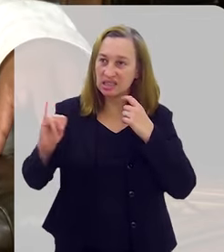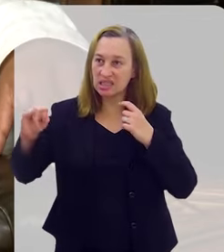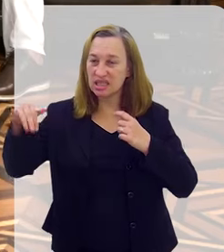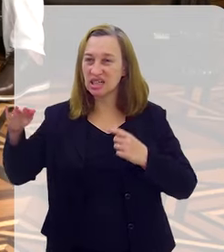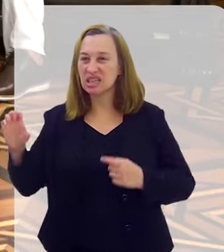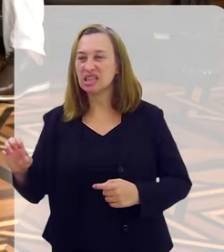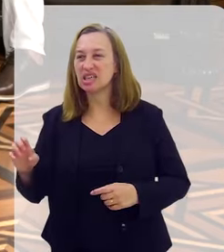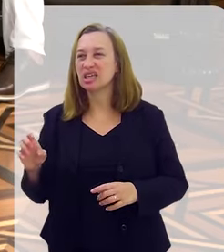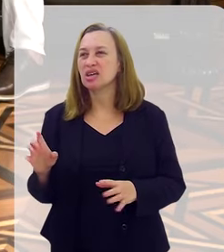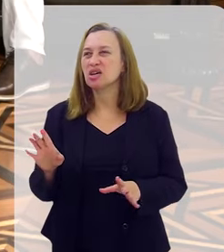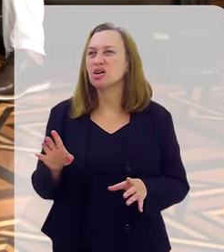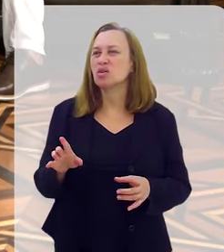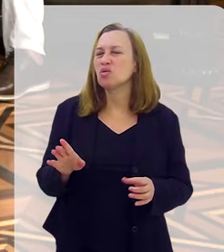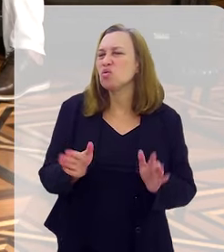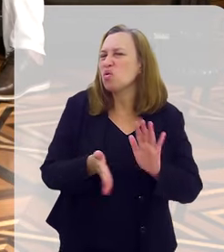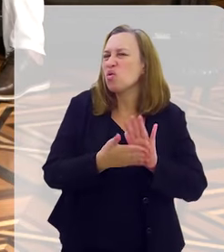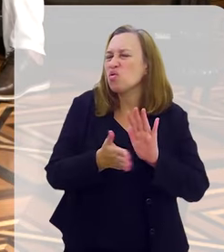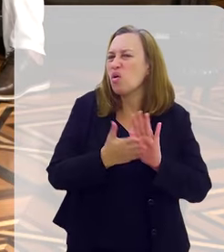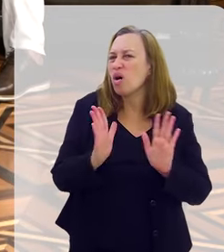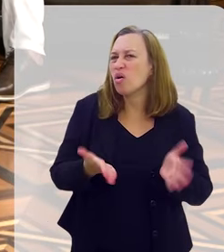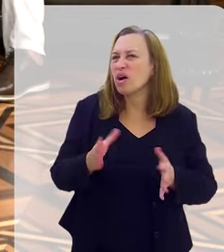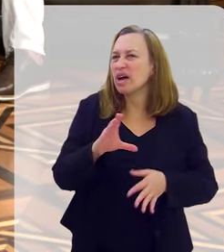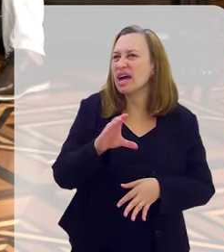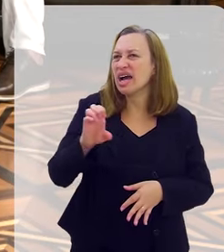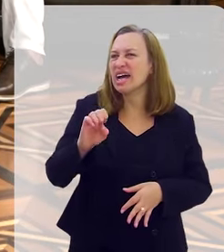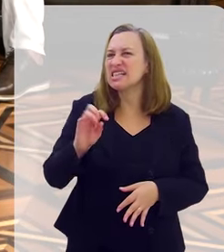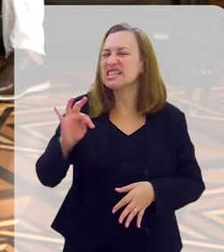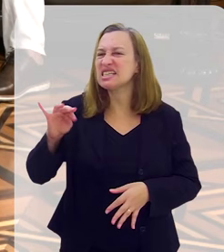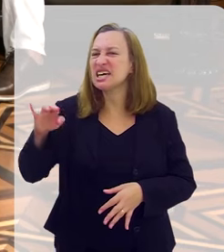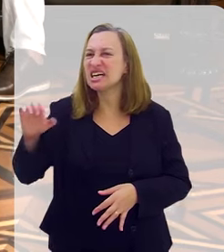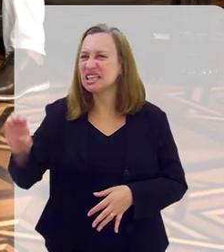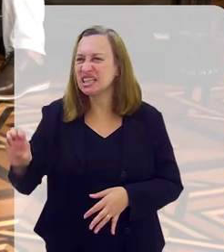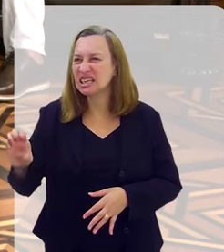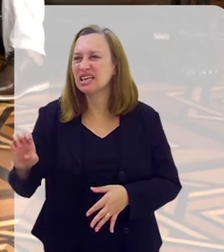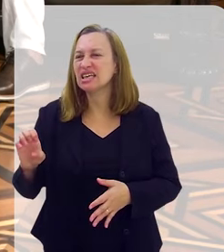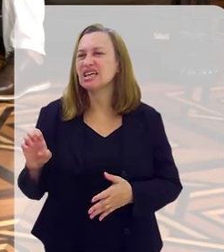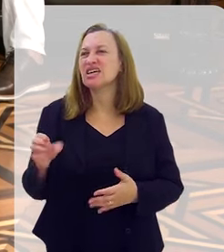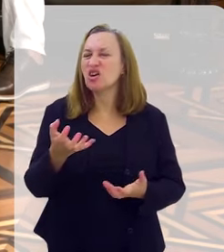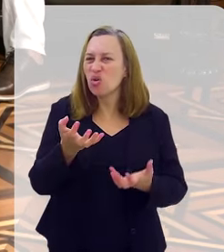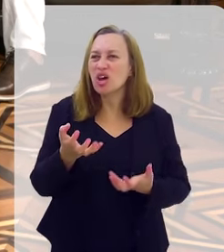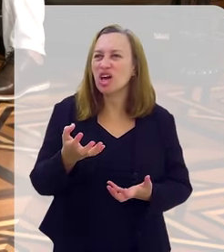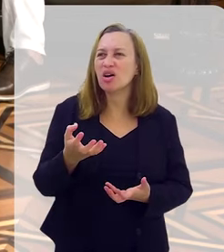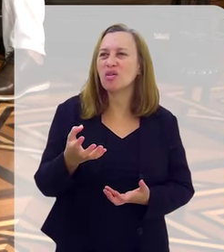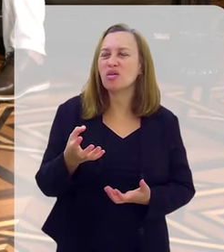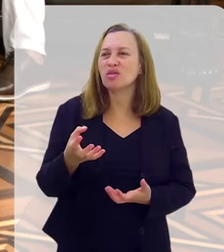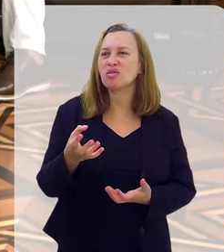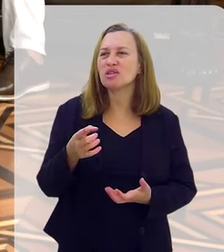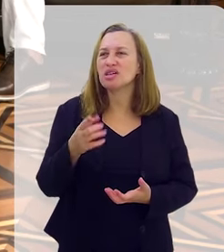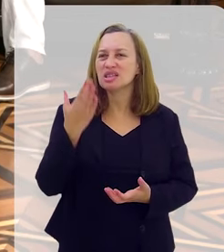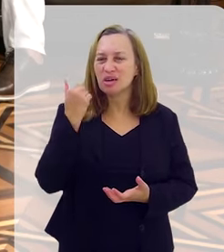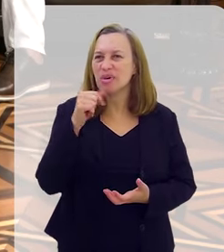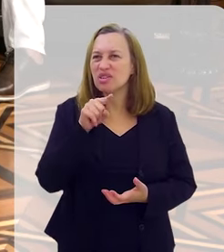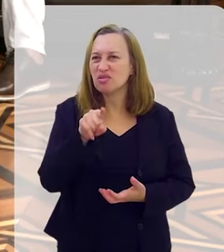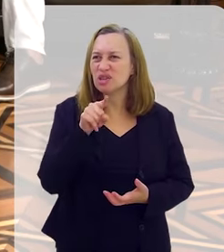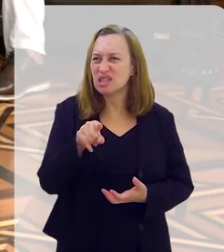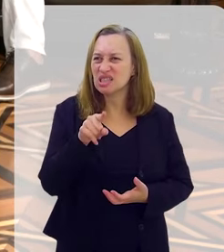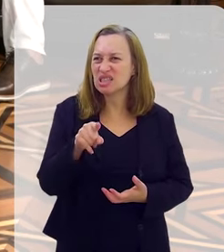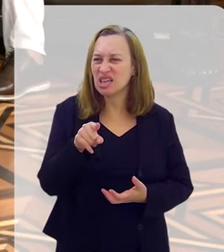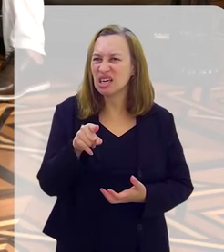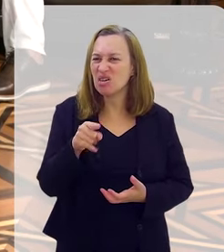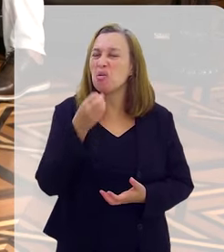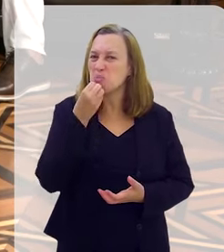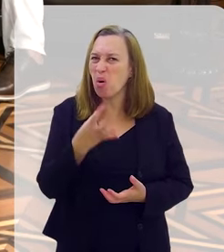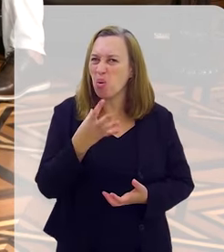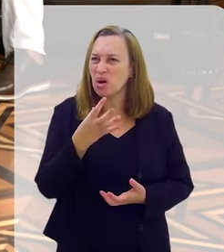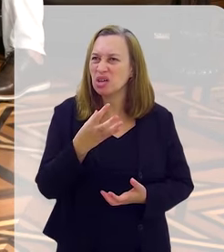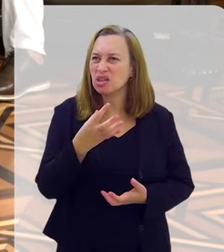Uma música da Cassiane agora, que eu quero te pegar agora. Uma música de Fogo no Pé. Meu Deus. Eu quero saber de você. Sabe que esse Fogo no Pé